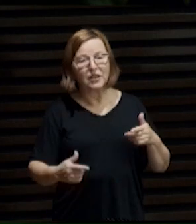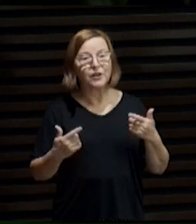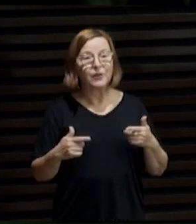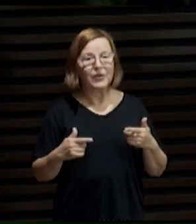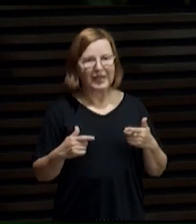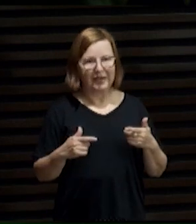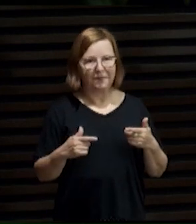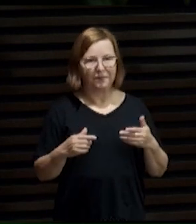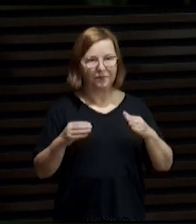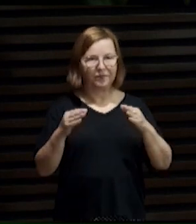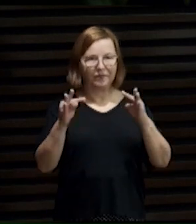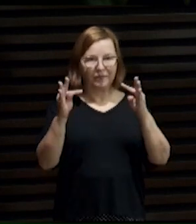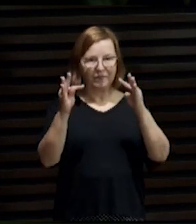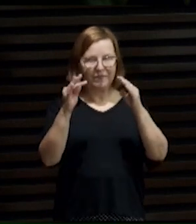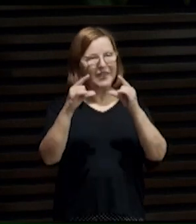antiga aliança.